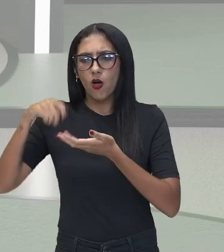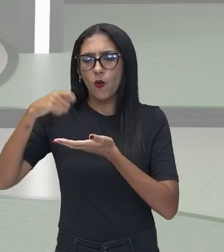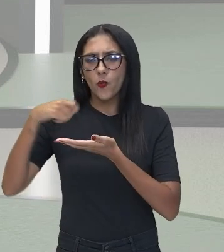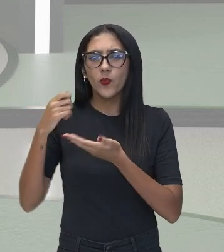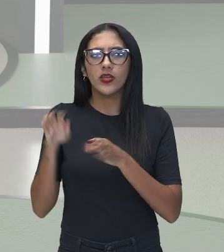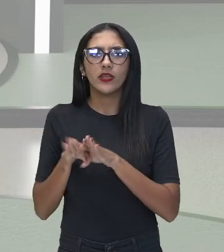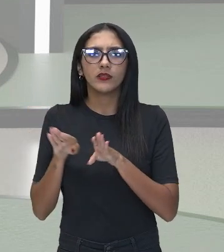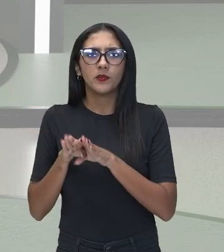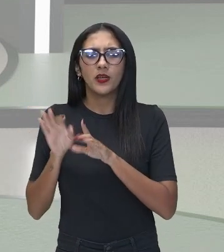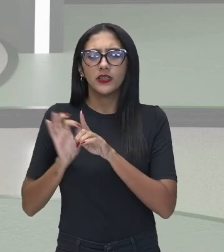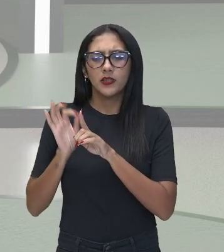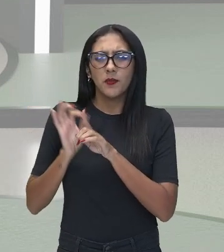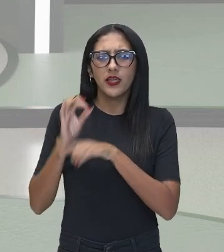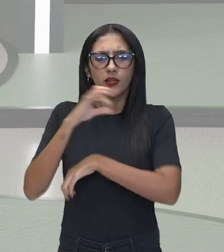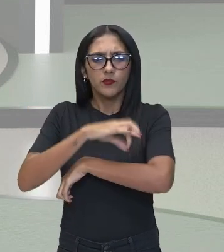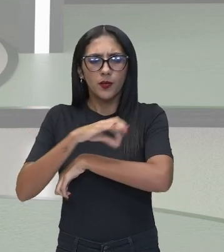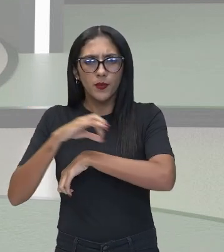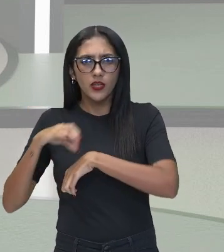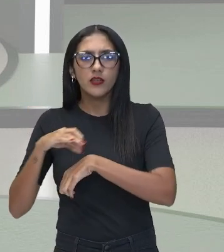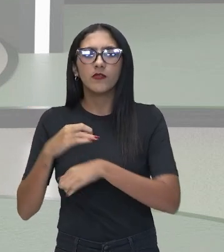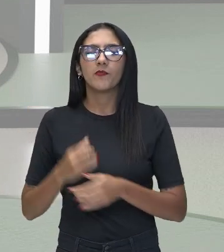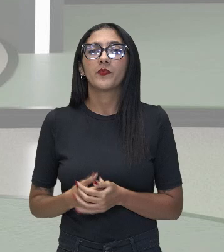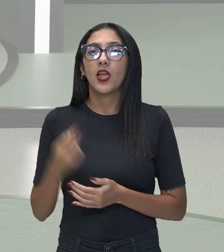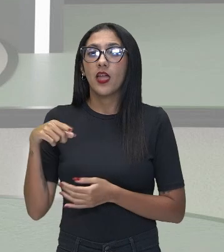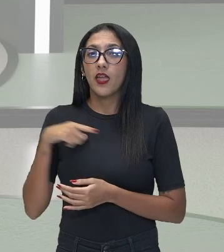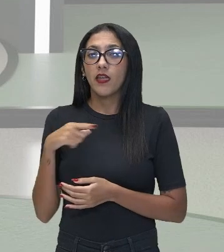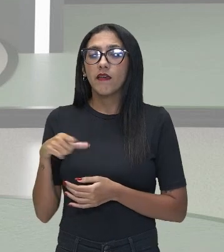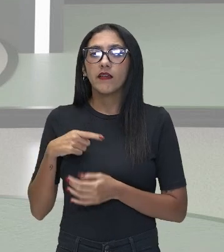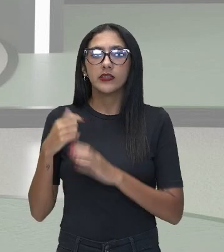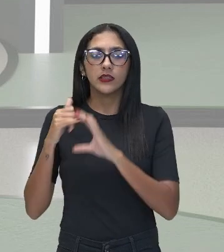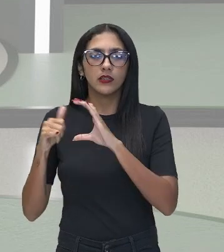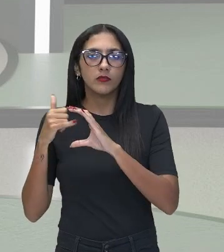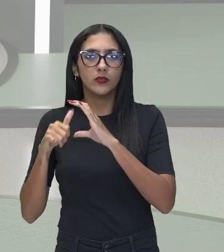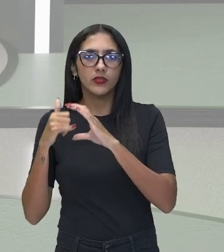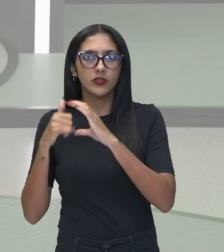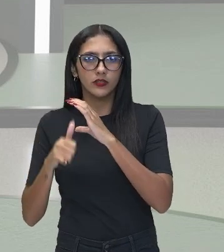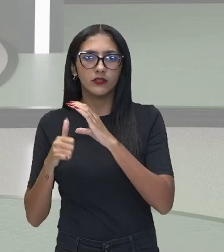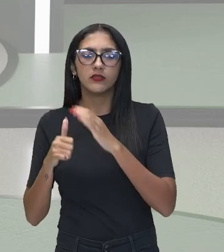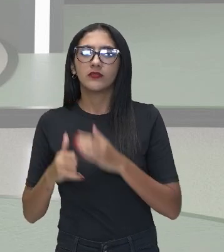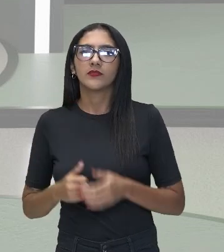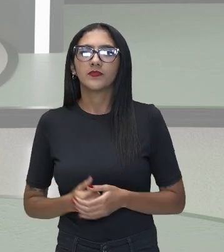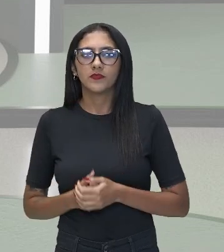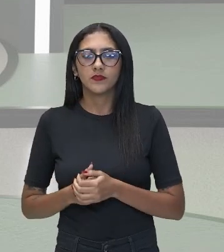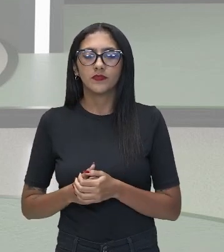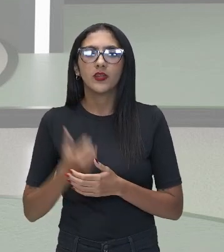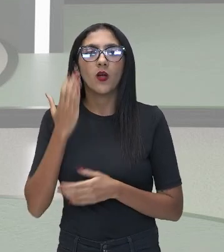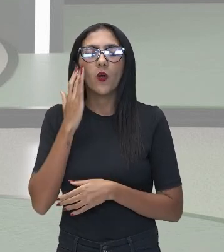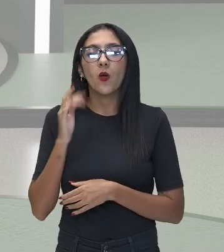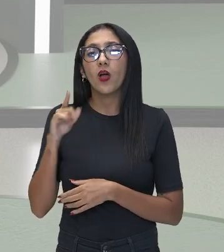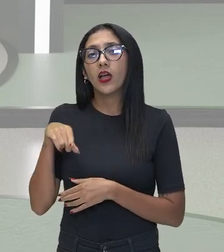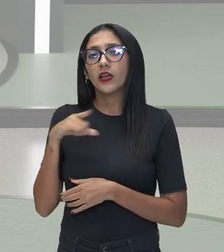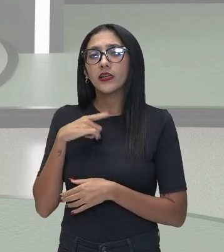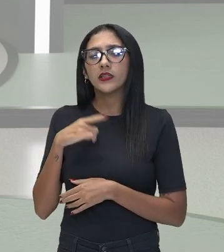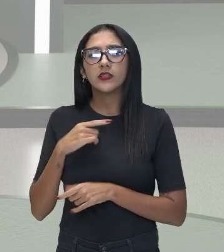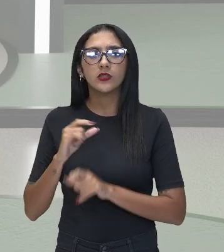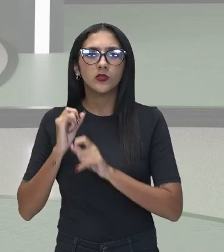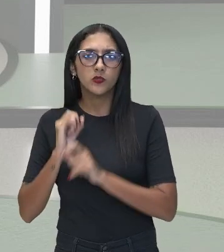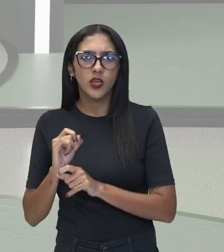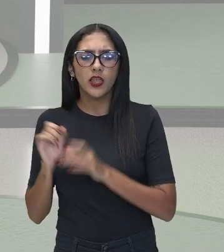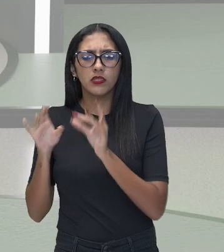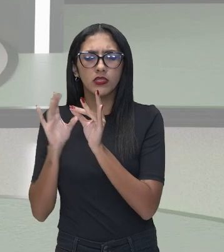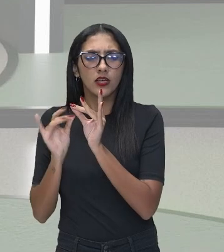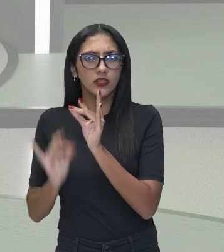nos grãos, nas sementes, esses carboidratos, eles, por serem chamados de carboidratos